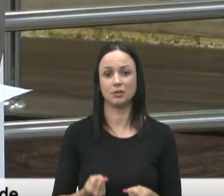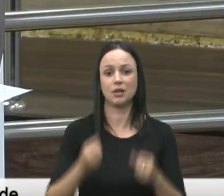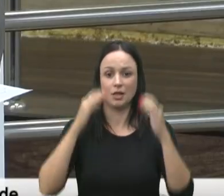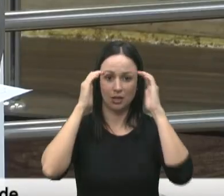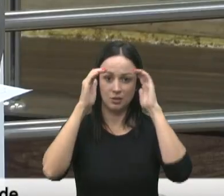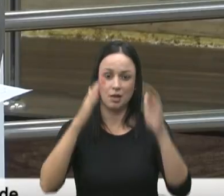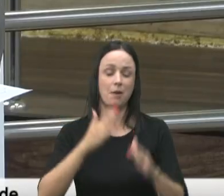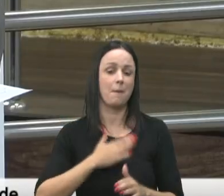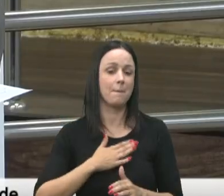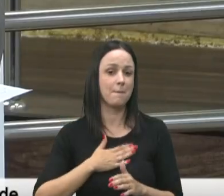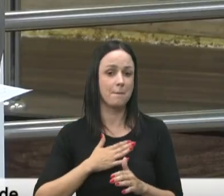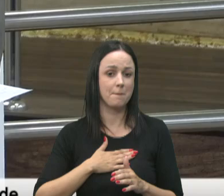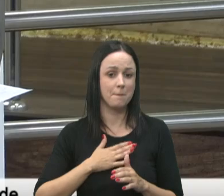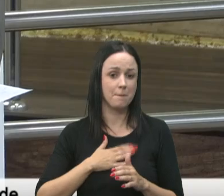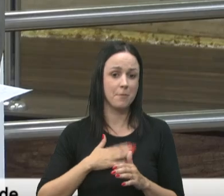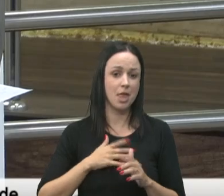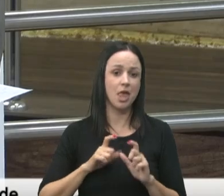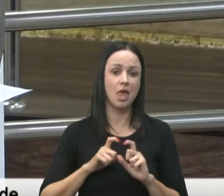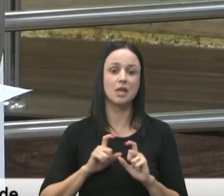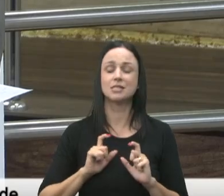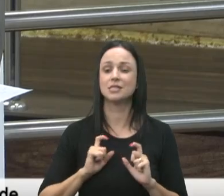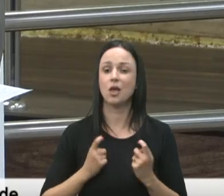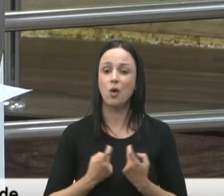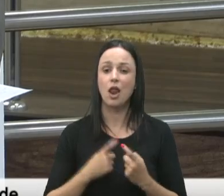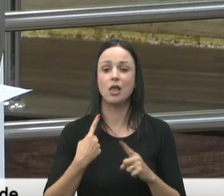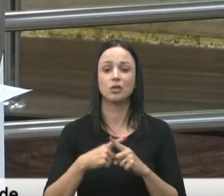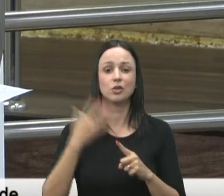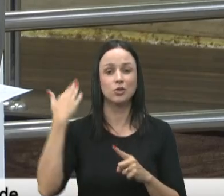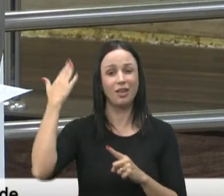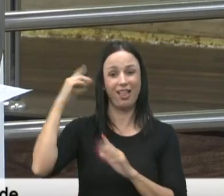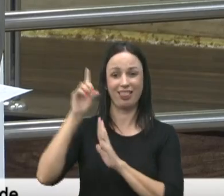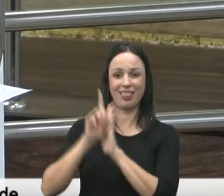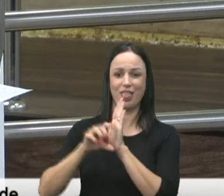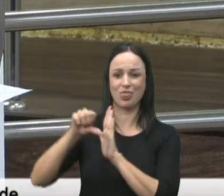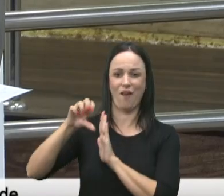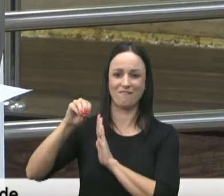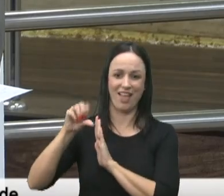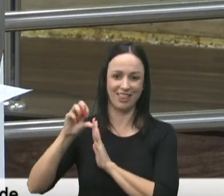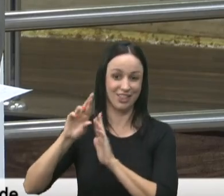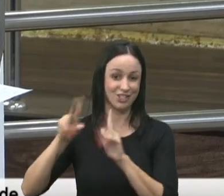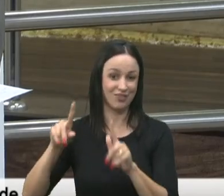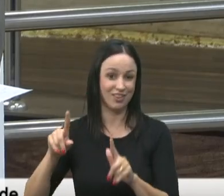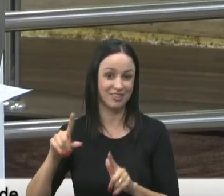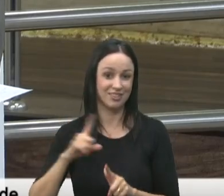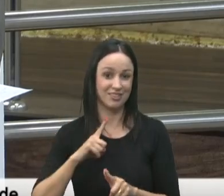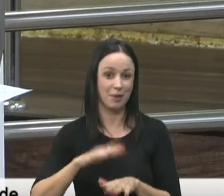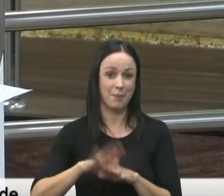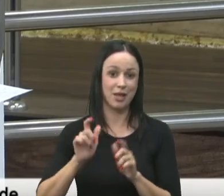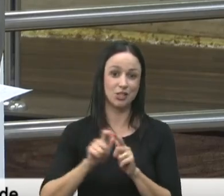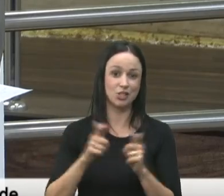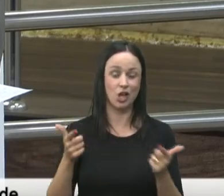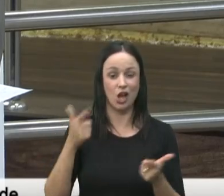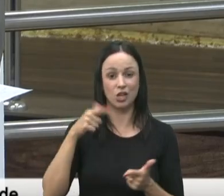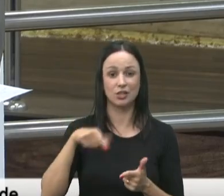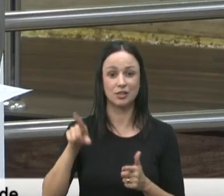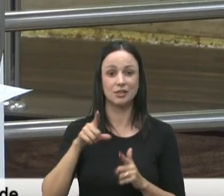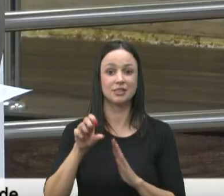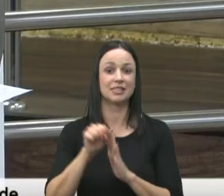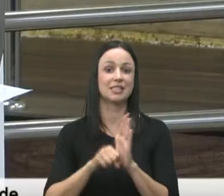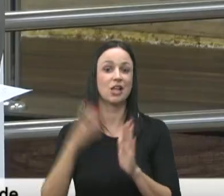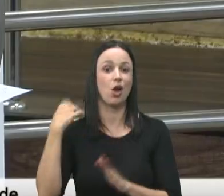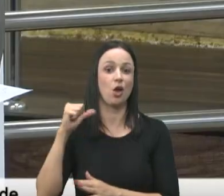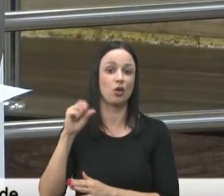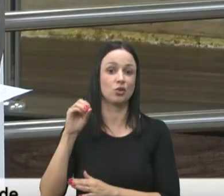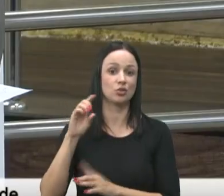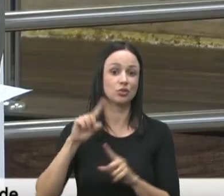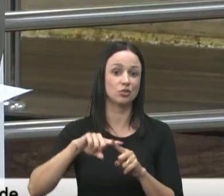à minha sexualidade, do que a geração da década de 90, que por sua vez teve muito mais sorte do que a geração da década de 80,